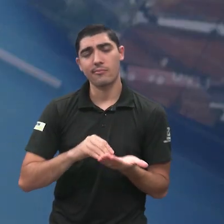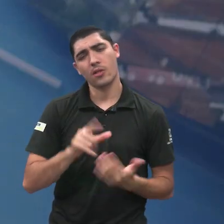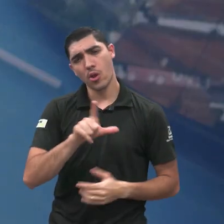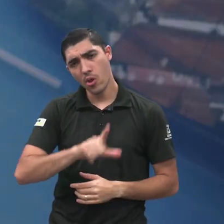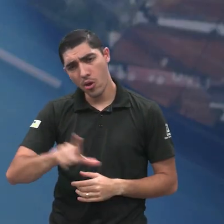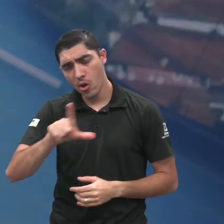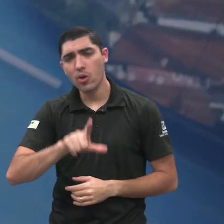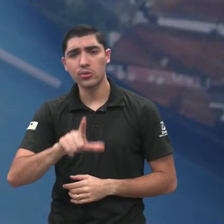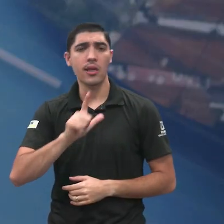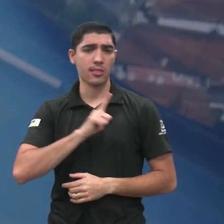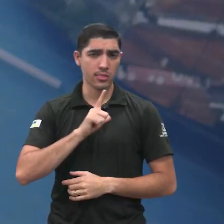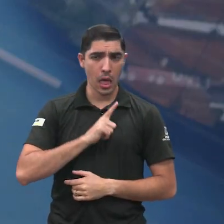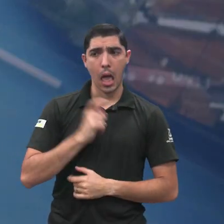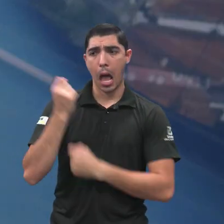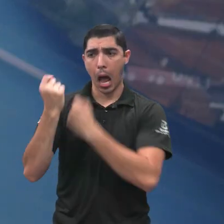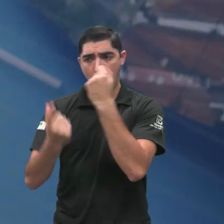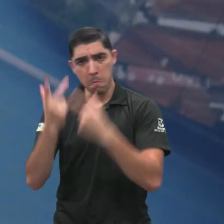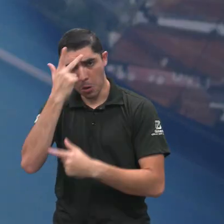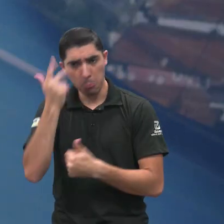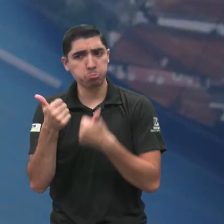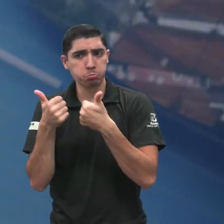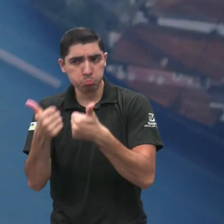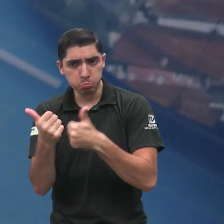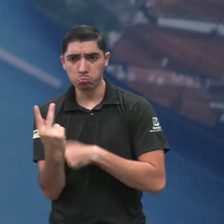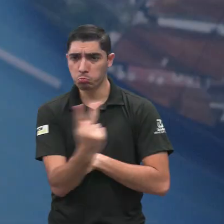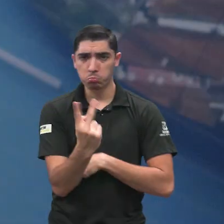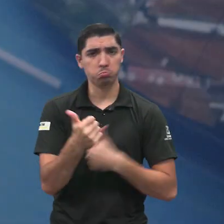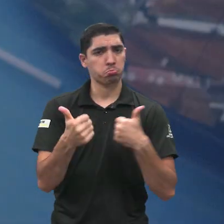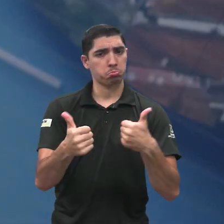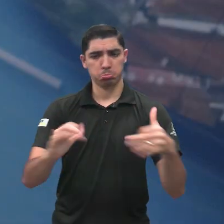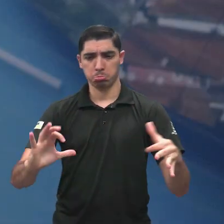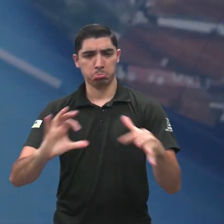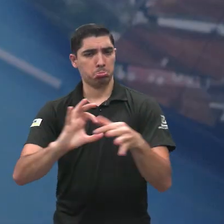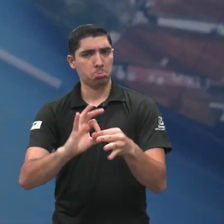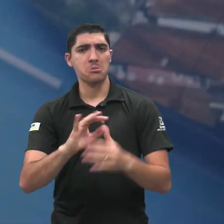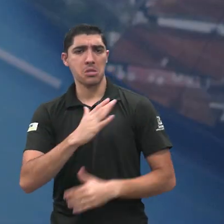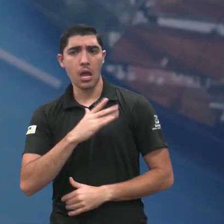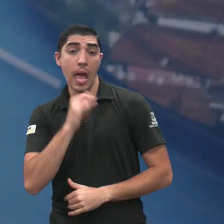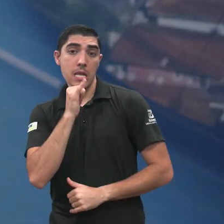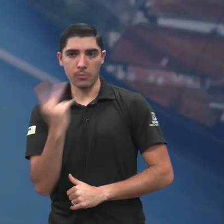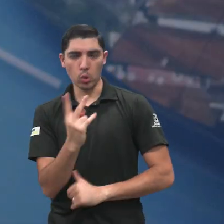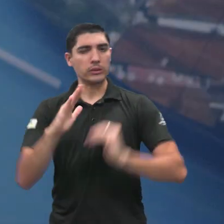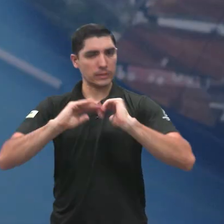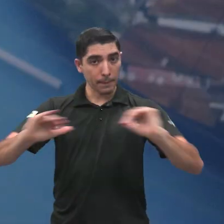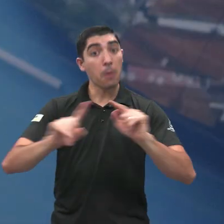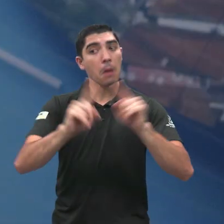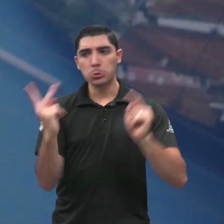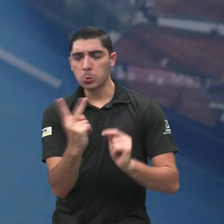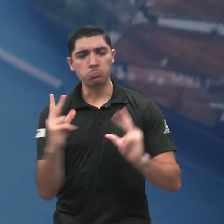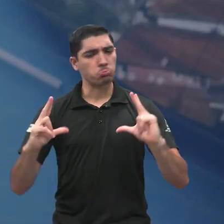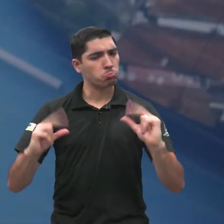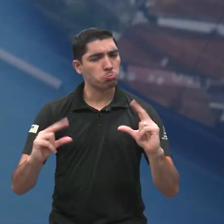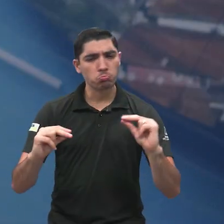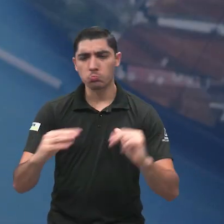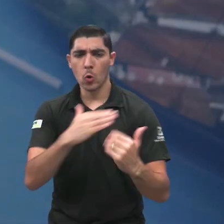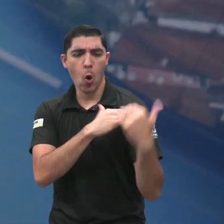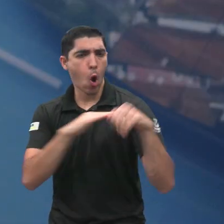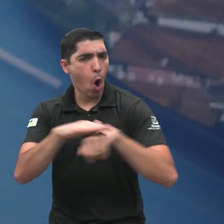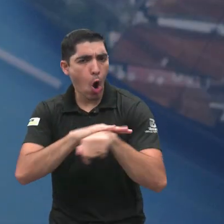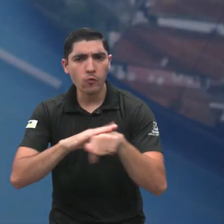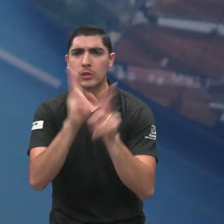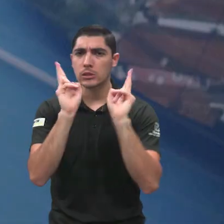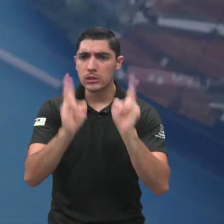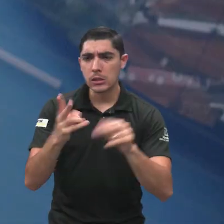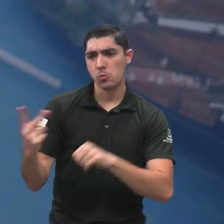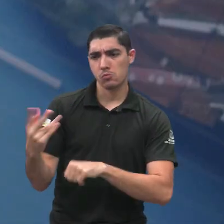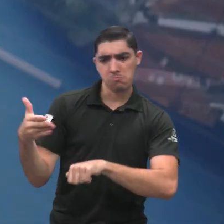Logicamente que temos pessoas que fazem isso, temos pais que se dão muito bem, temos pais que são excelentes, que fazem de tudo,